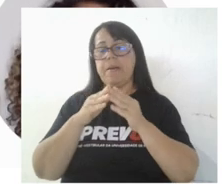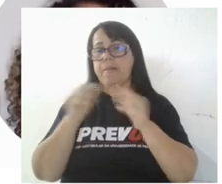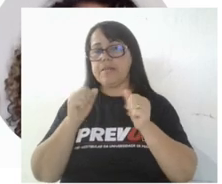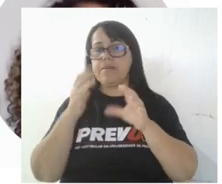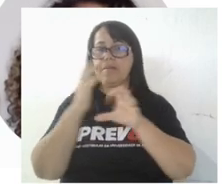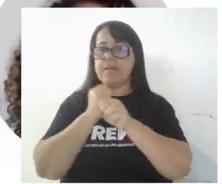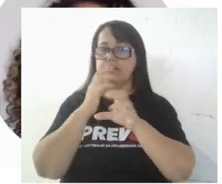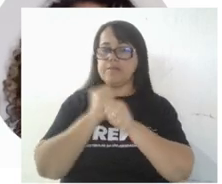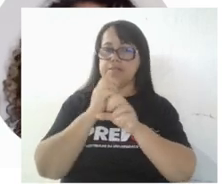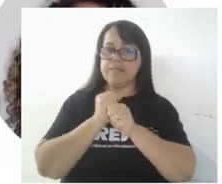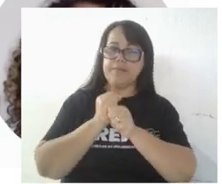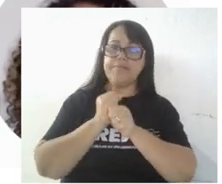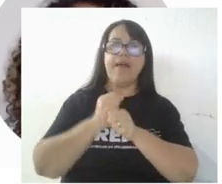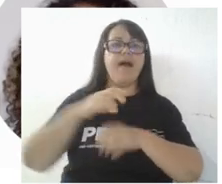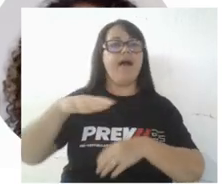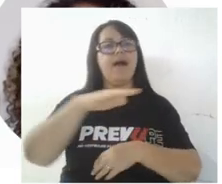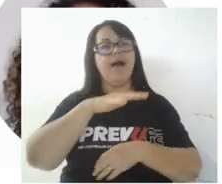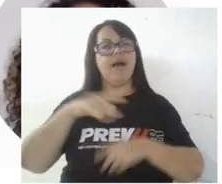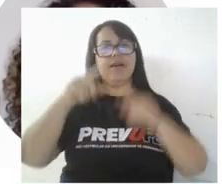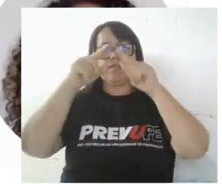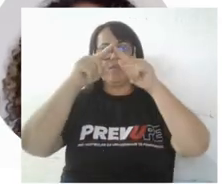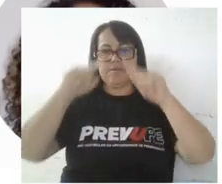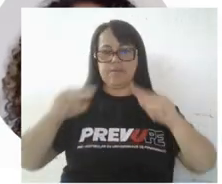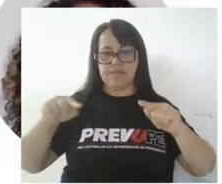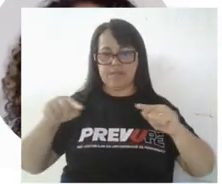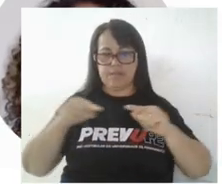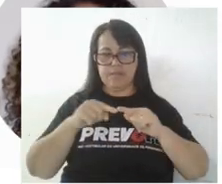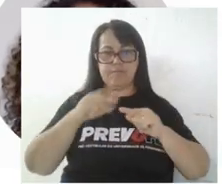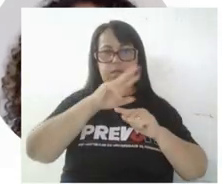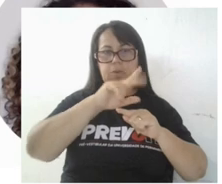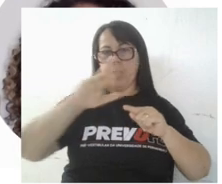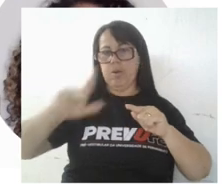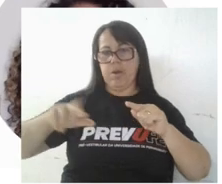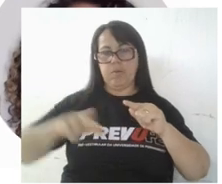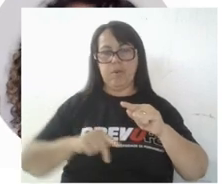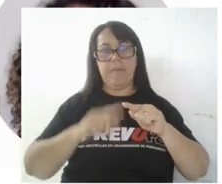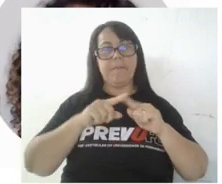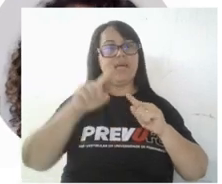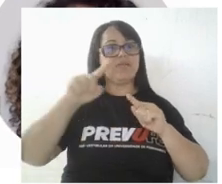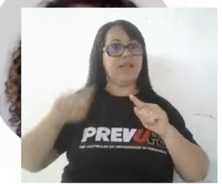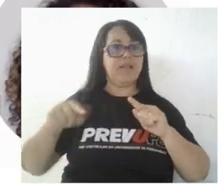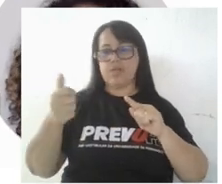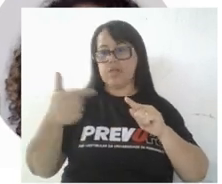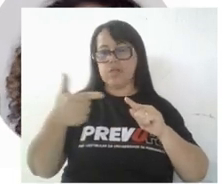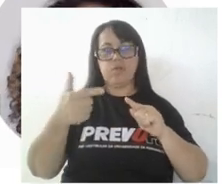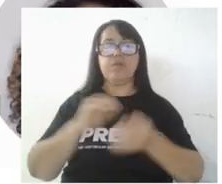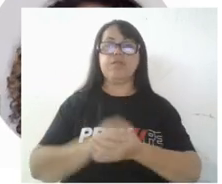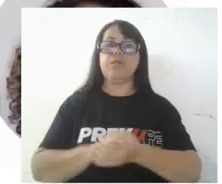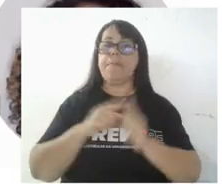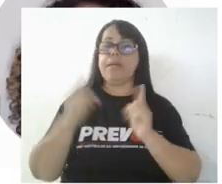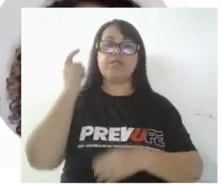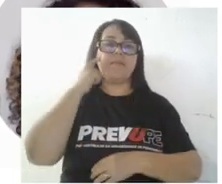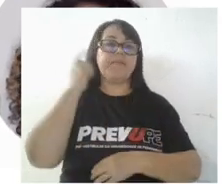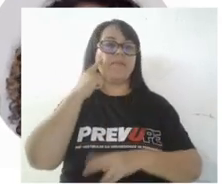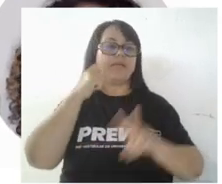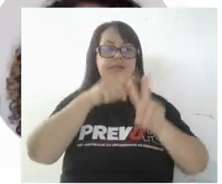calcular, a área do triângulo equilátero de lado 12. E aí ele diz que é para considerar, né,